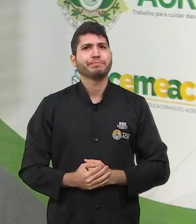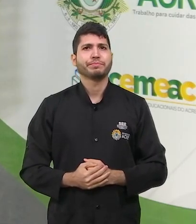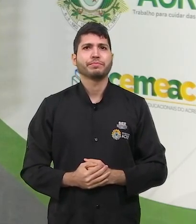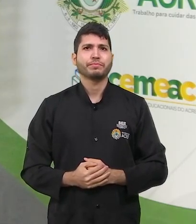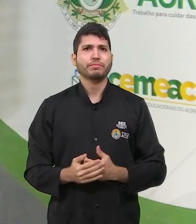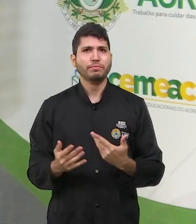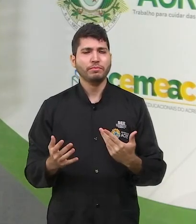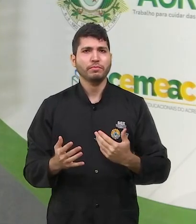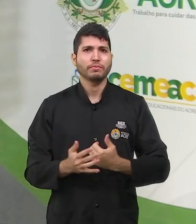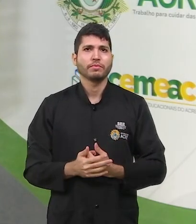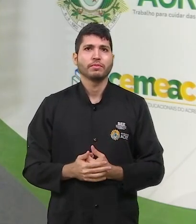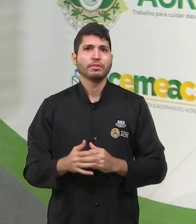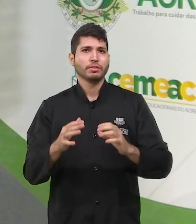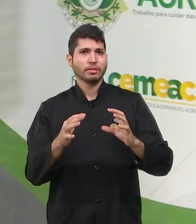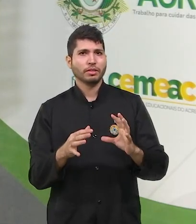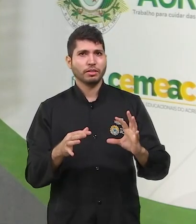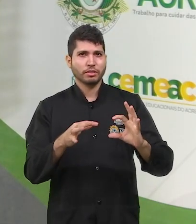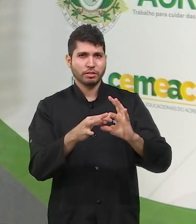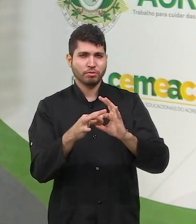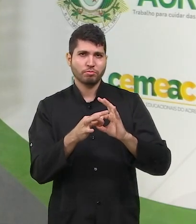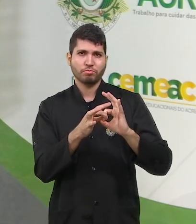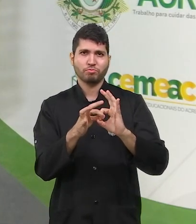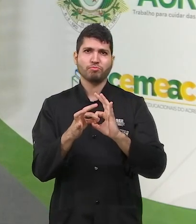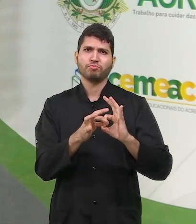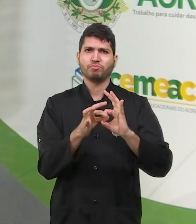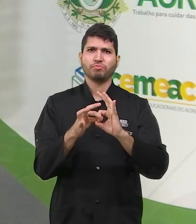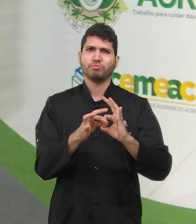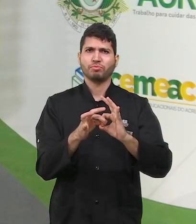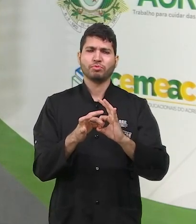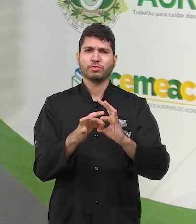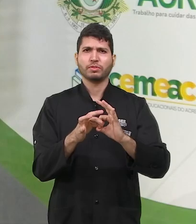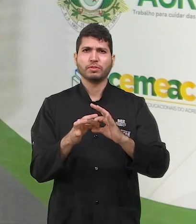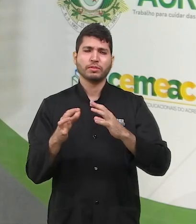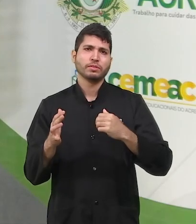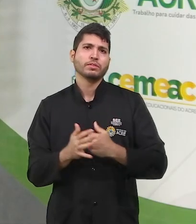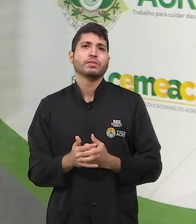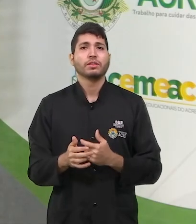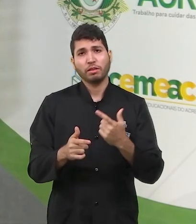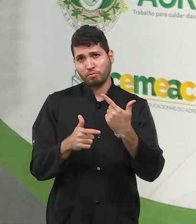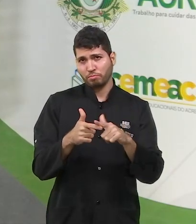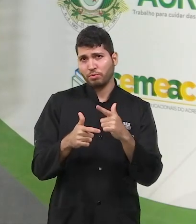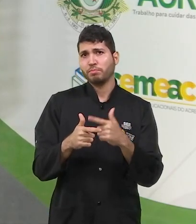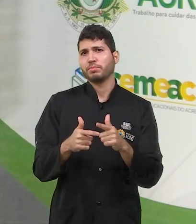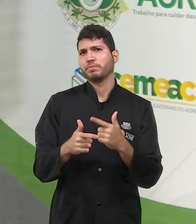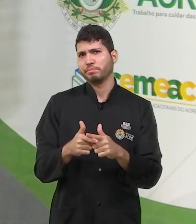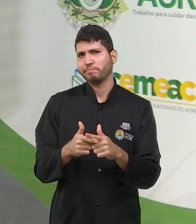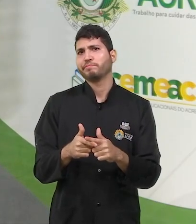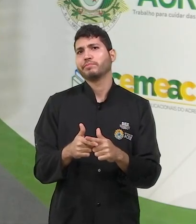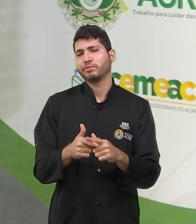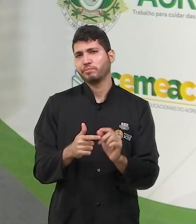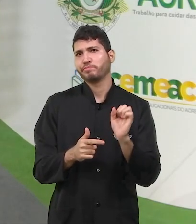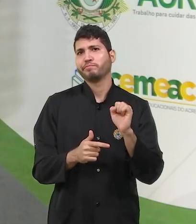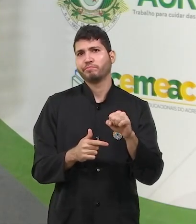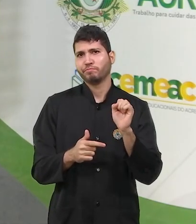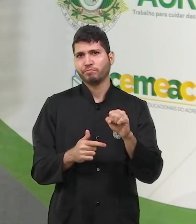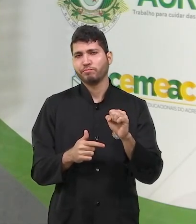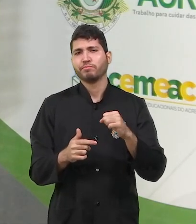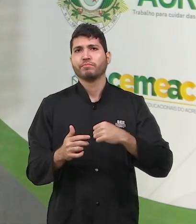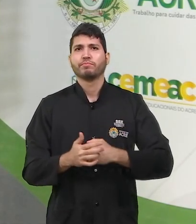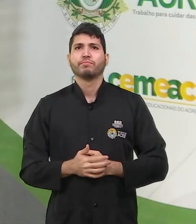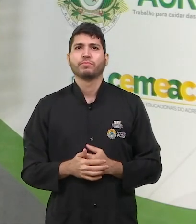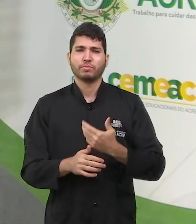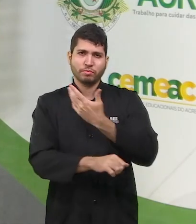alienação ao consumismo, nós temos um problema de ordem ambiental. Por quê? Porque à medida que as pessoas